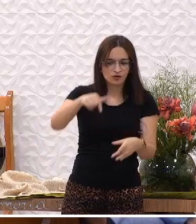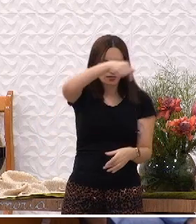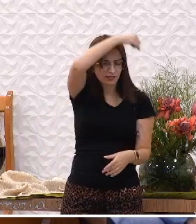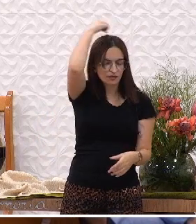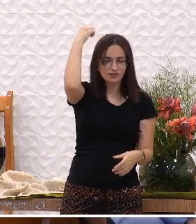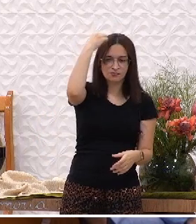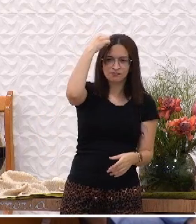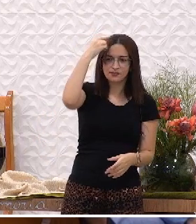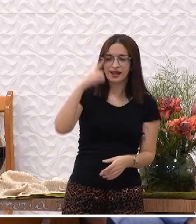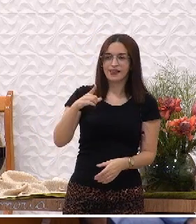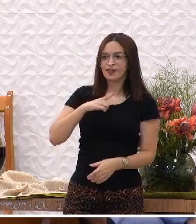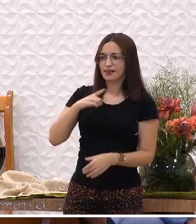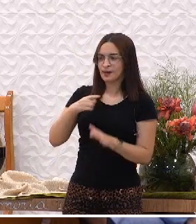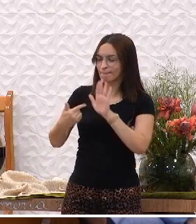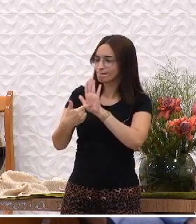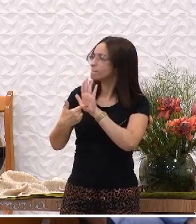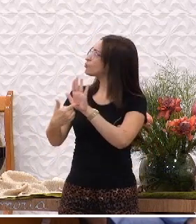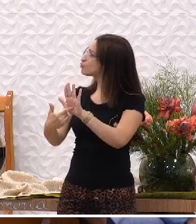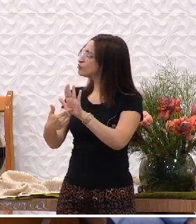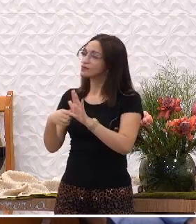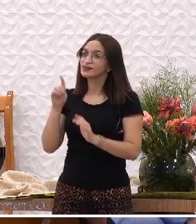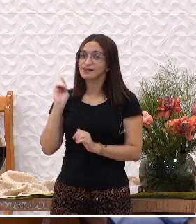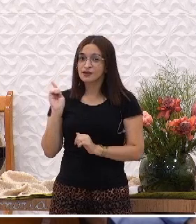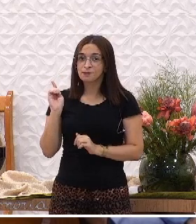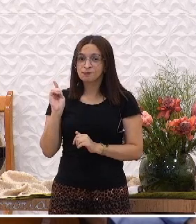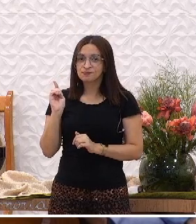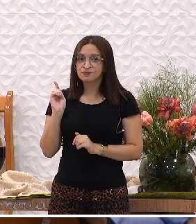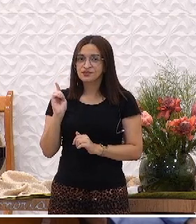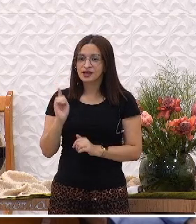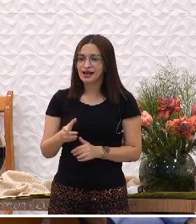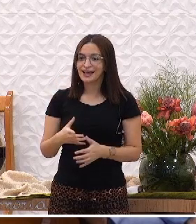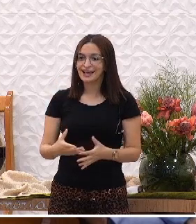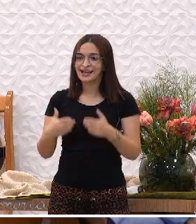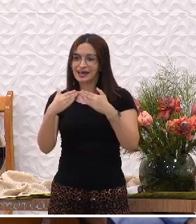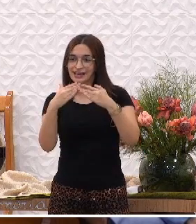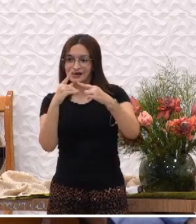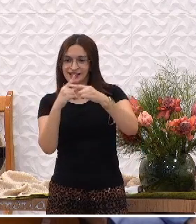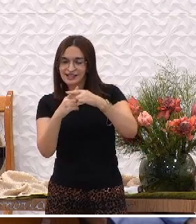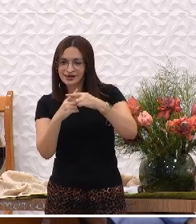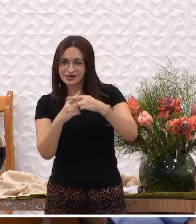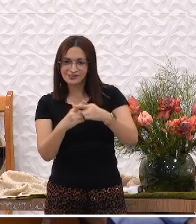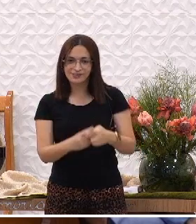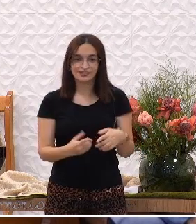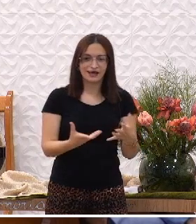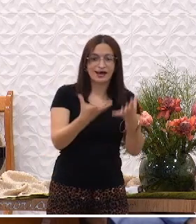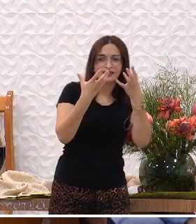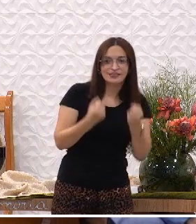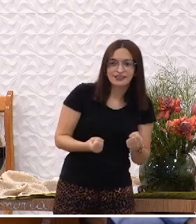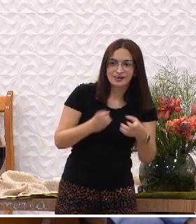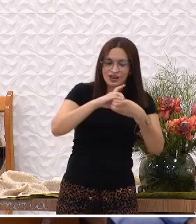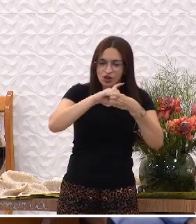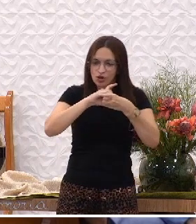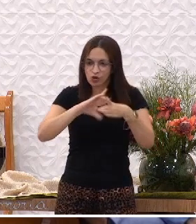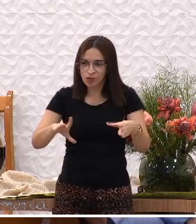ela ilustra, por exemplo, uma igreja que adota credos e confissões e uma igreja que não adota. E ali essas